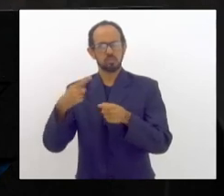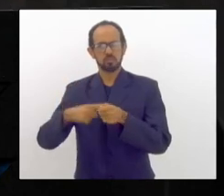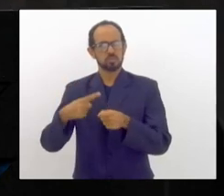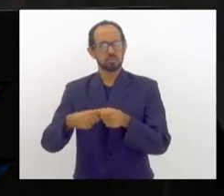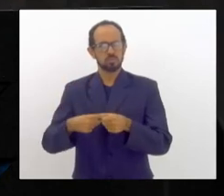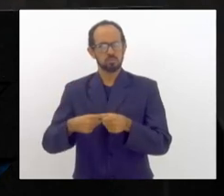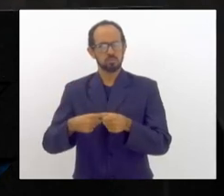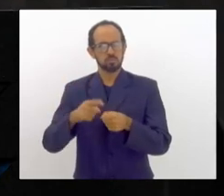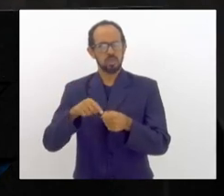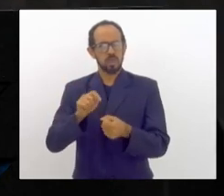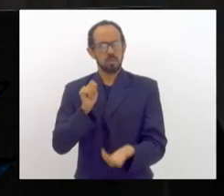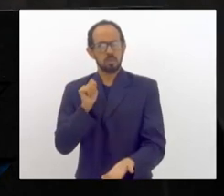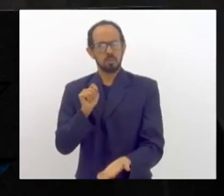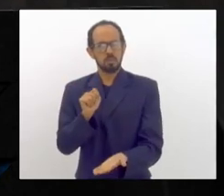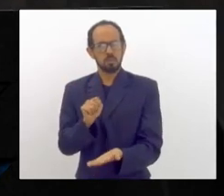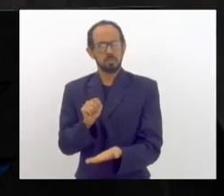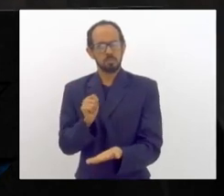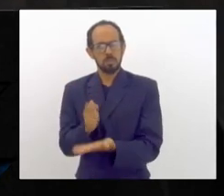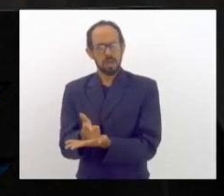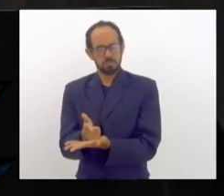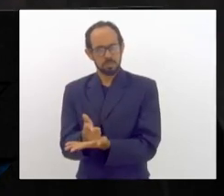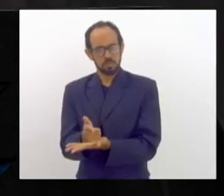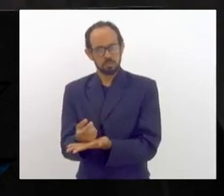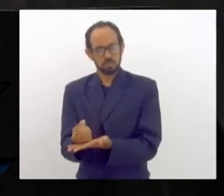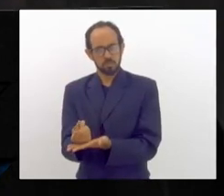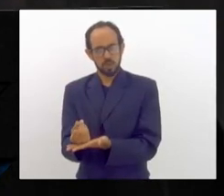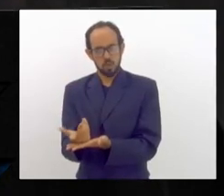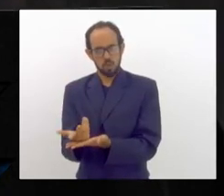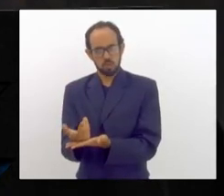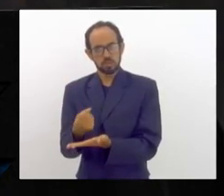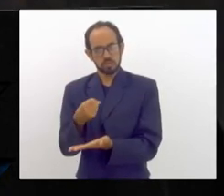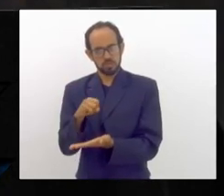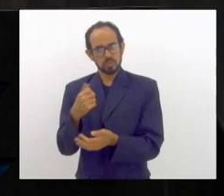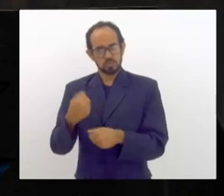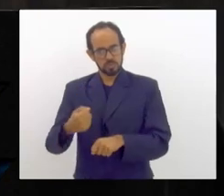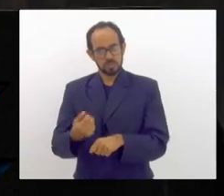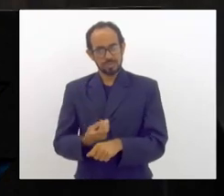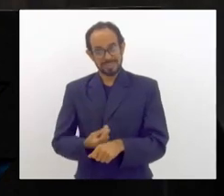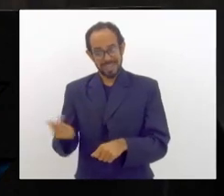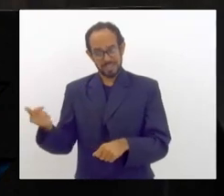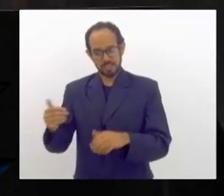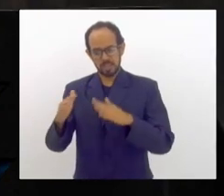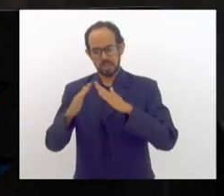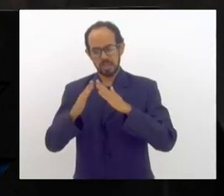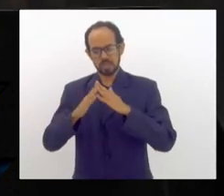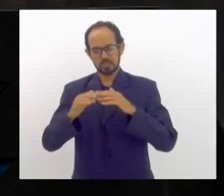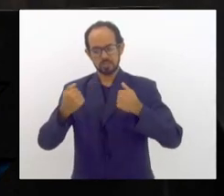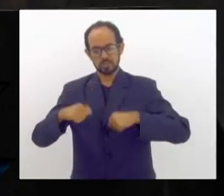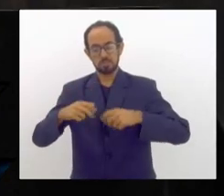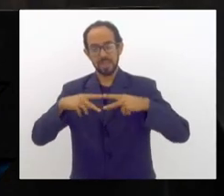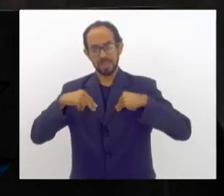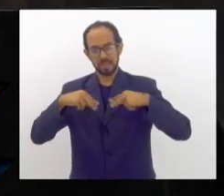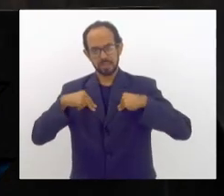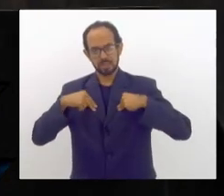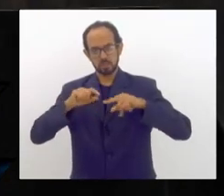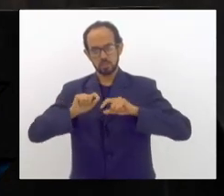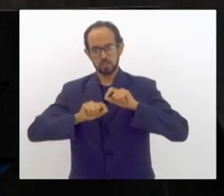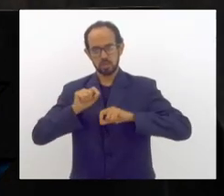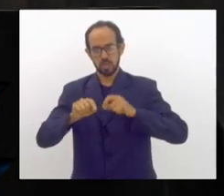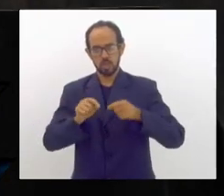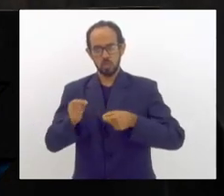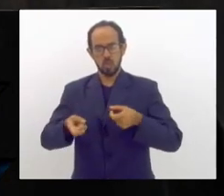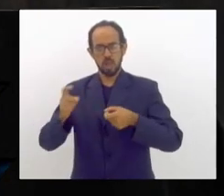A indenização. Se você tem que sair da sua casa, o mínimo que você merece é o